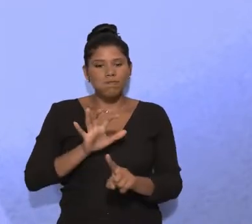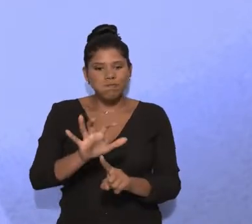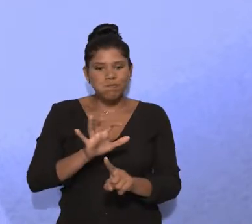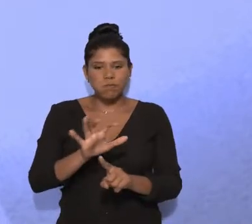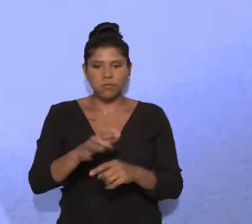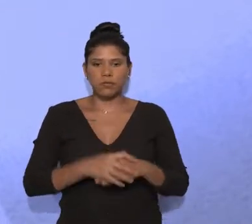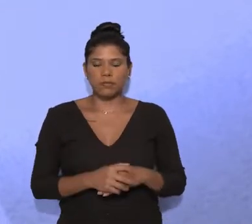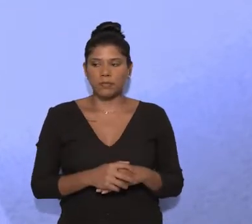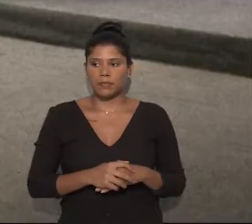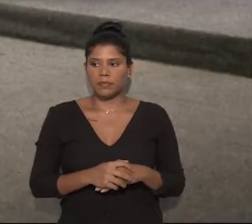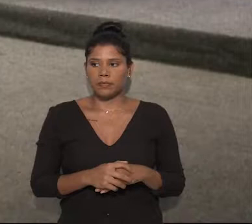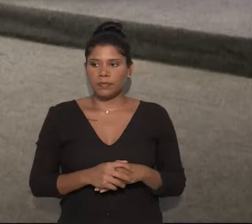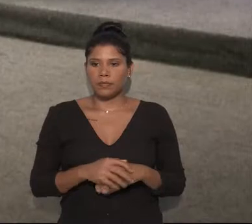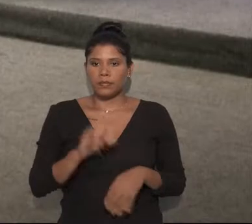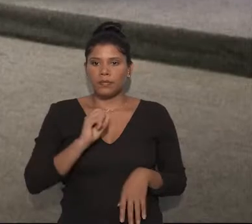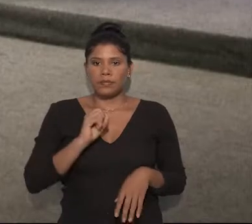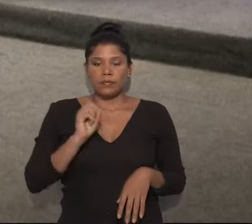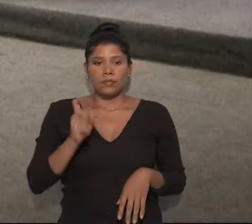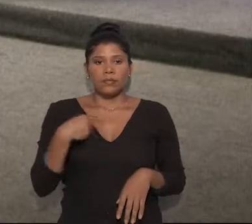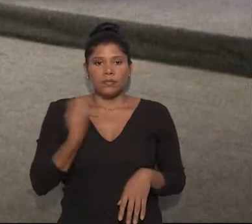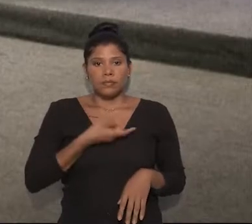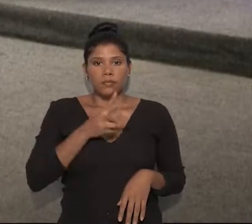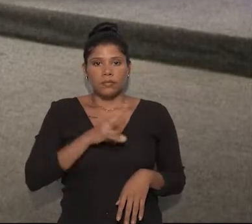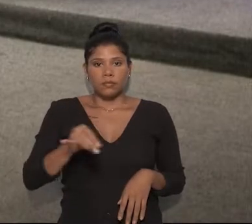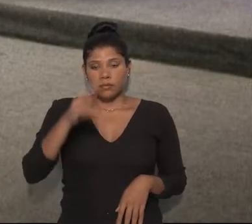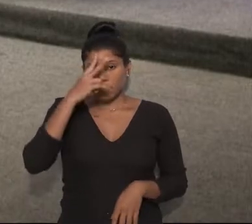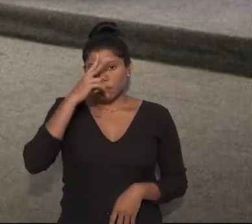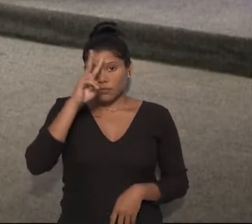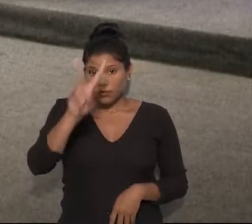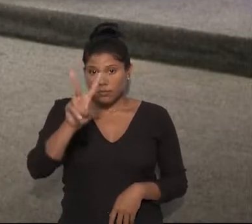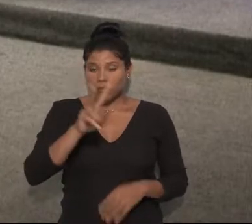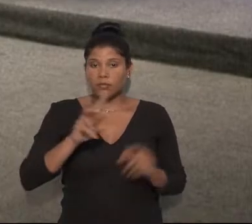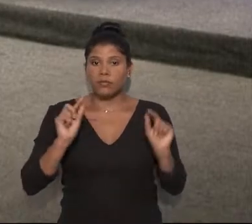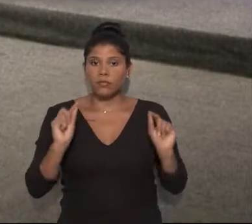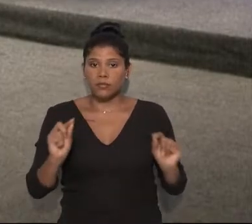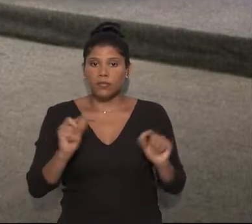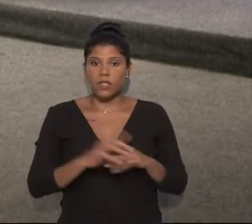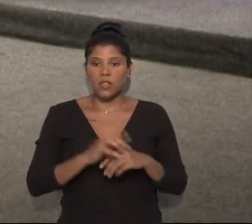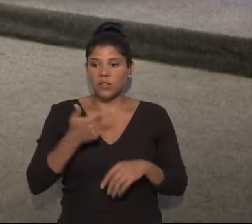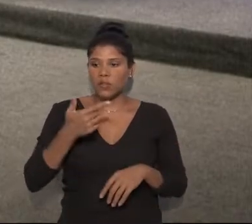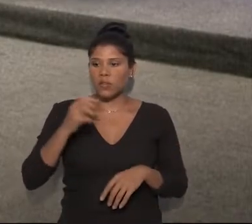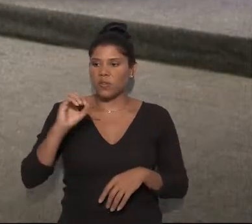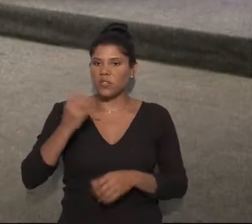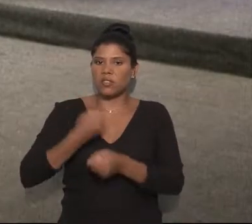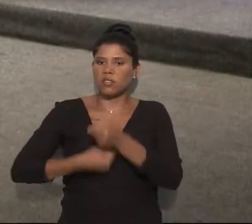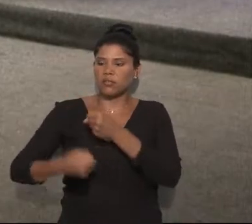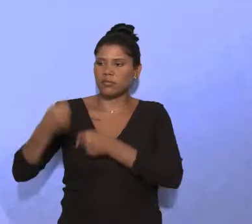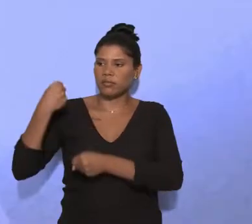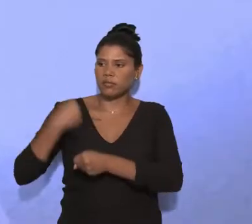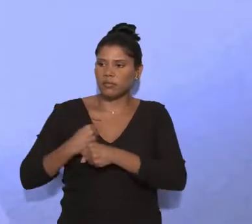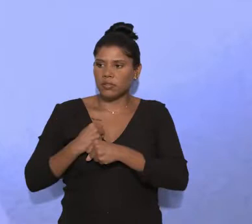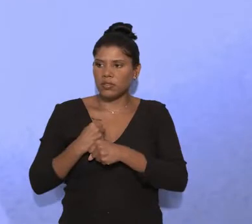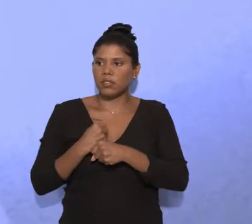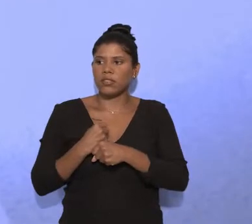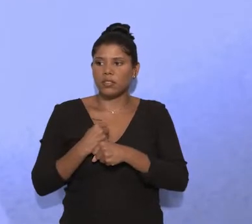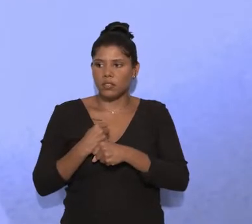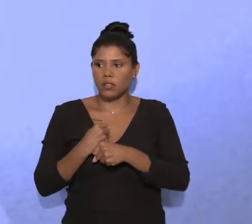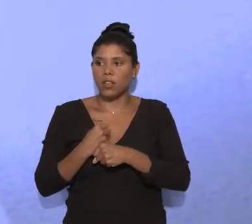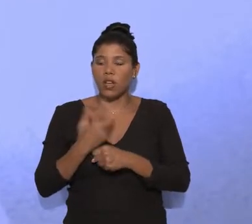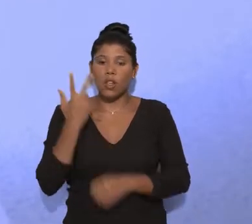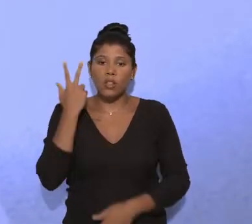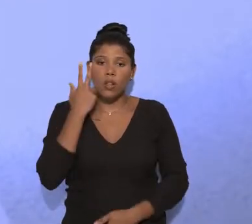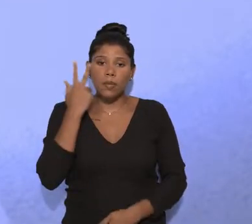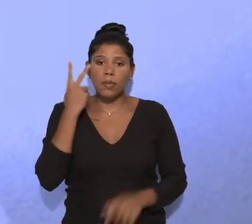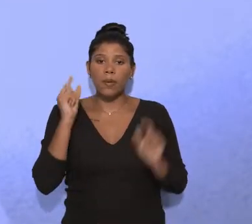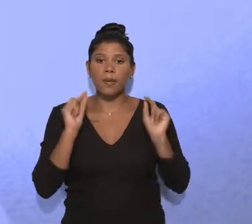para a gente vai lembrar, ele. A gente vai lembrar com até 20 anos atrás o quão comum era